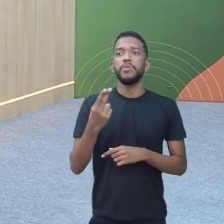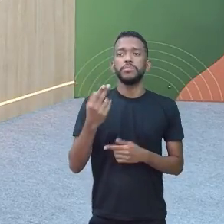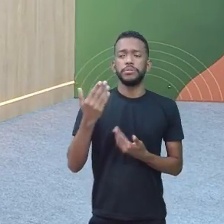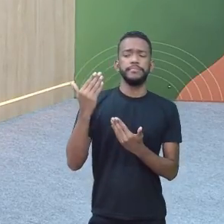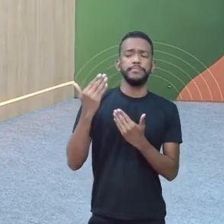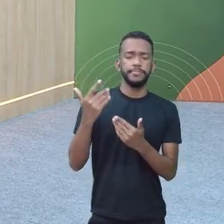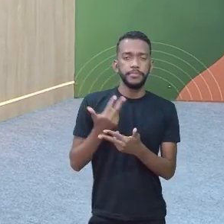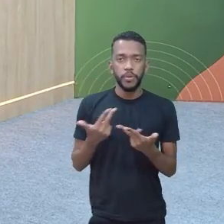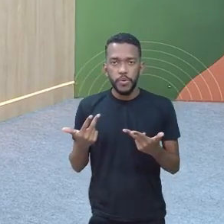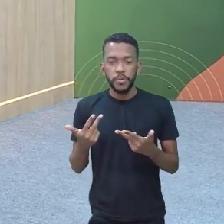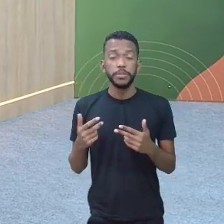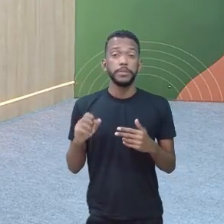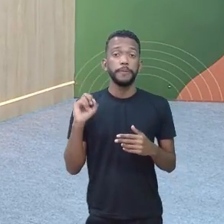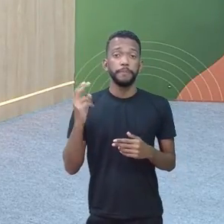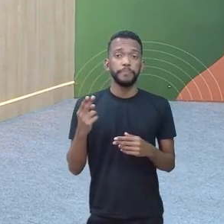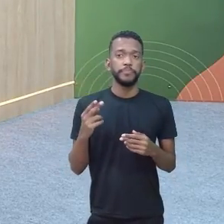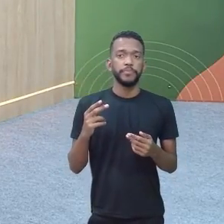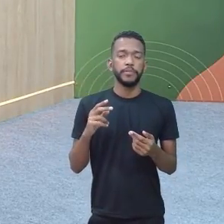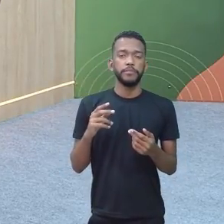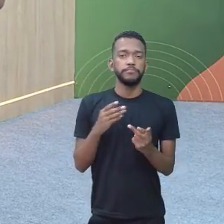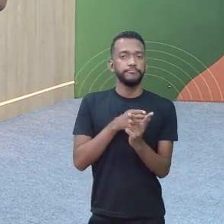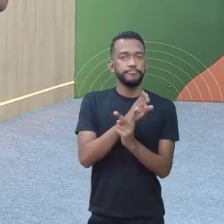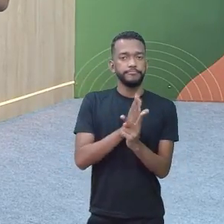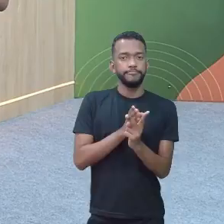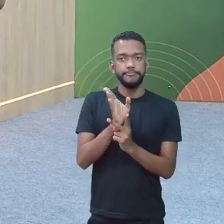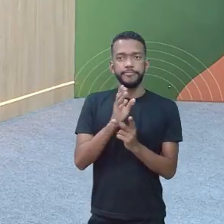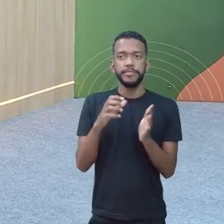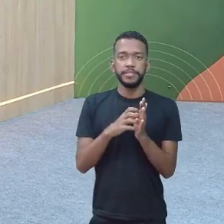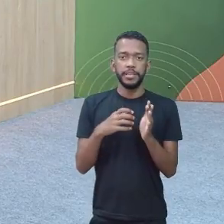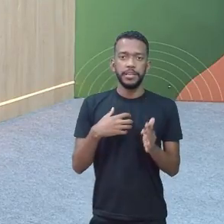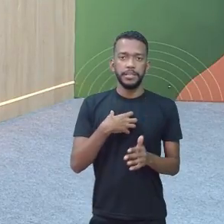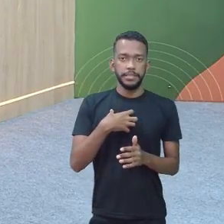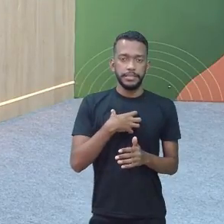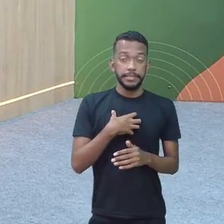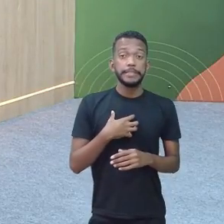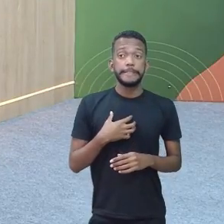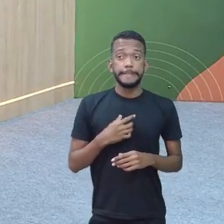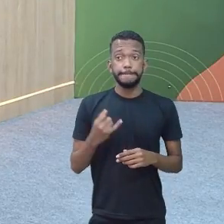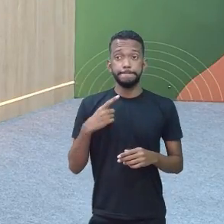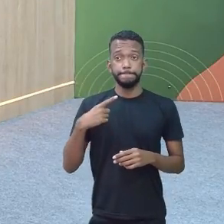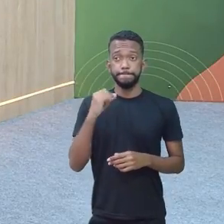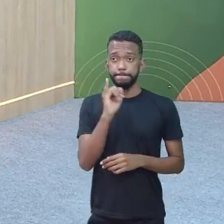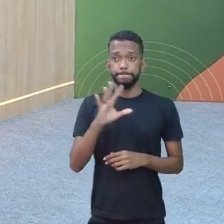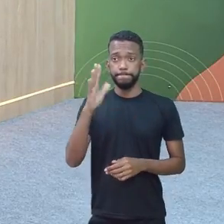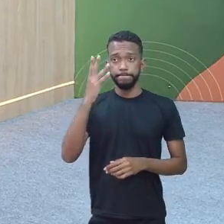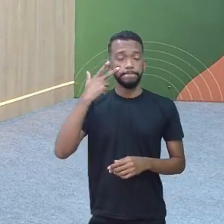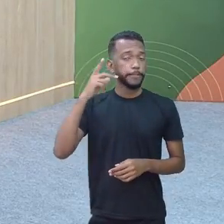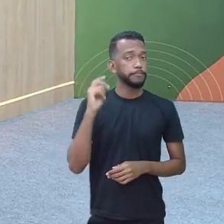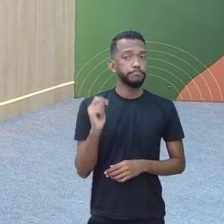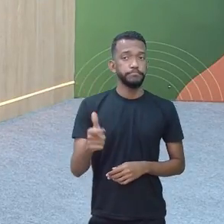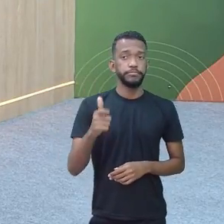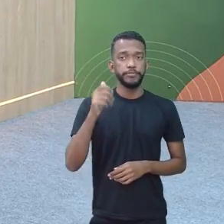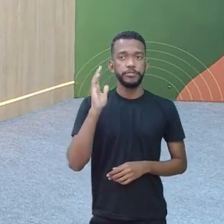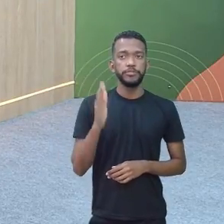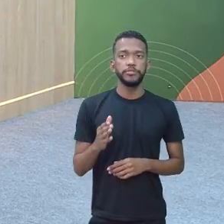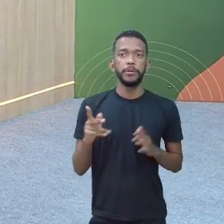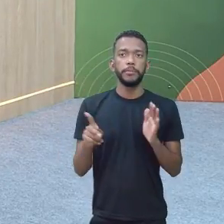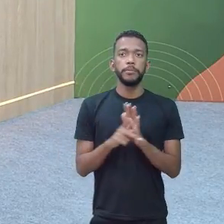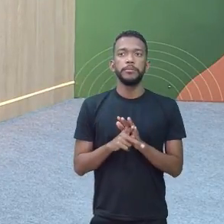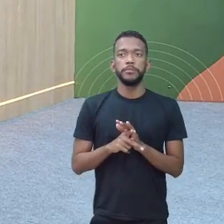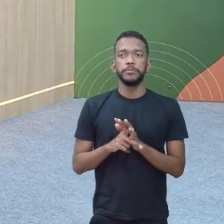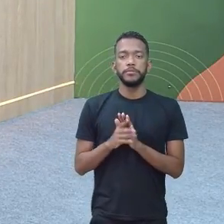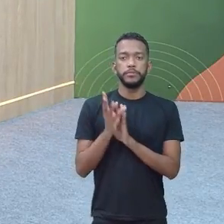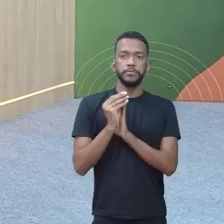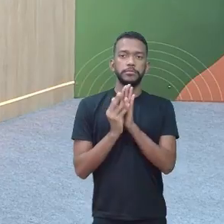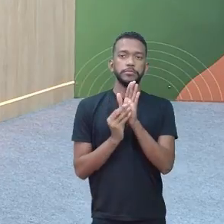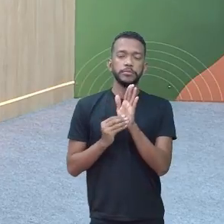entender duplo sentido, então aqui a gente tem, através da imagem, uma reprodução muito mais rápida de conteúdo